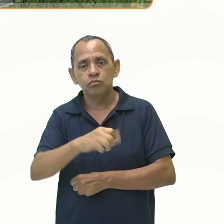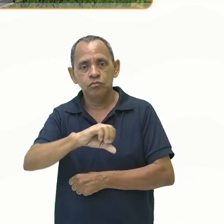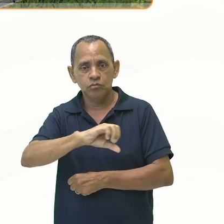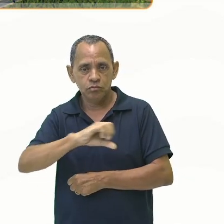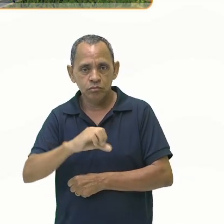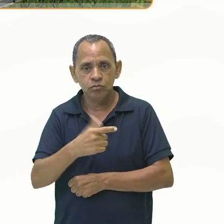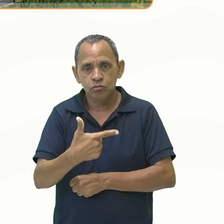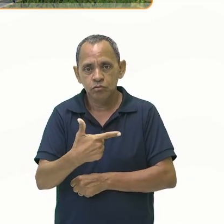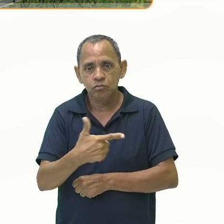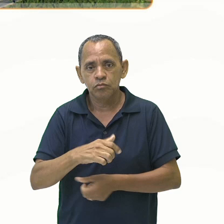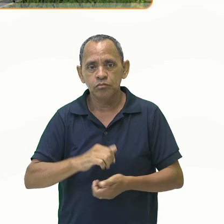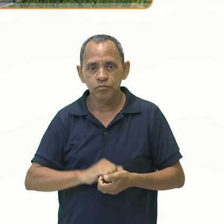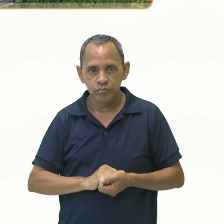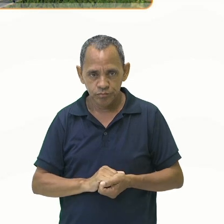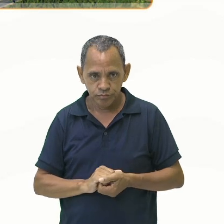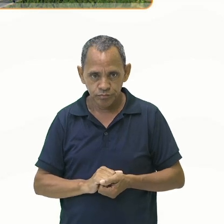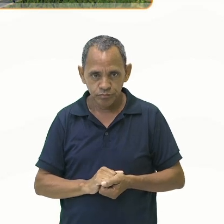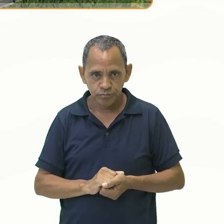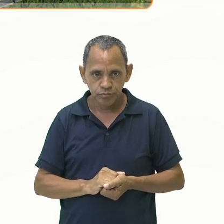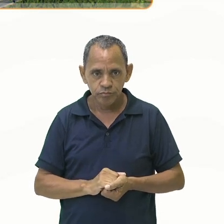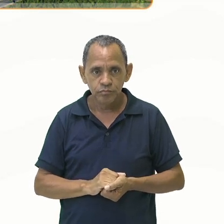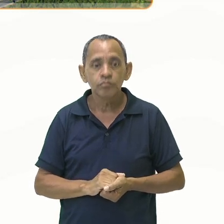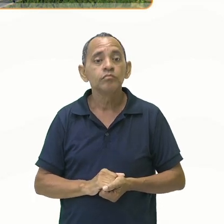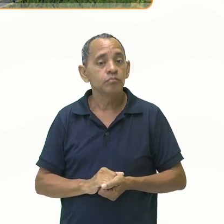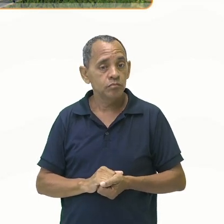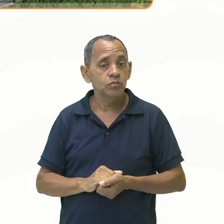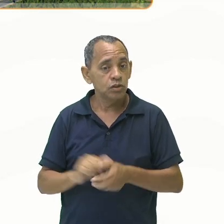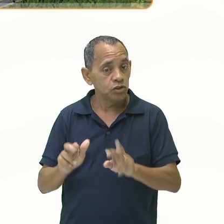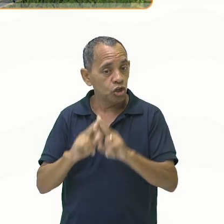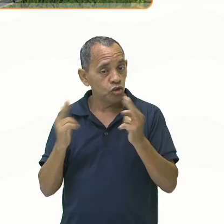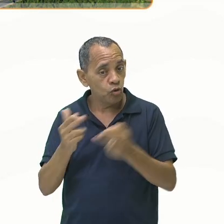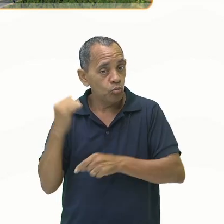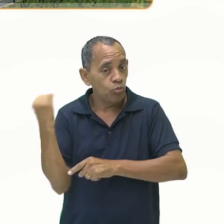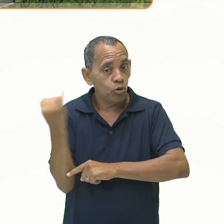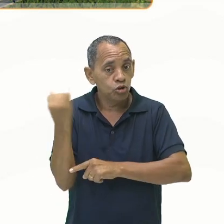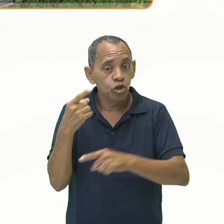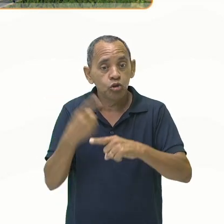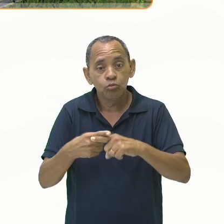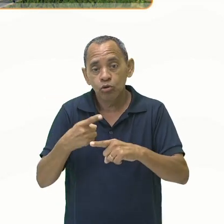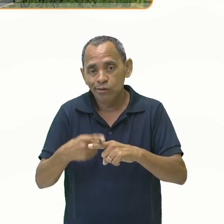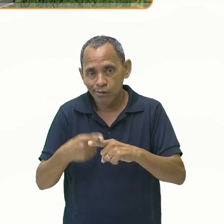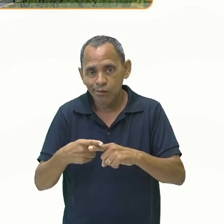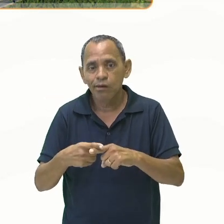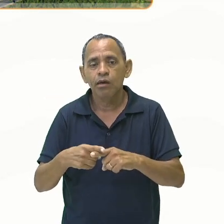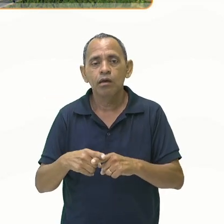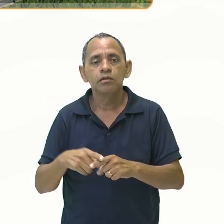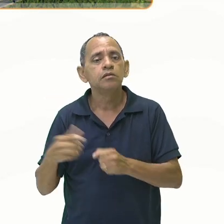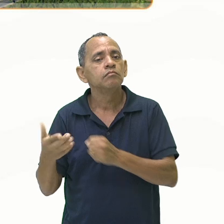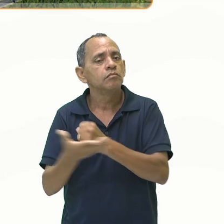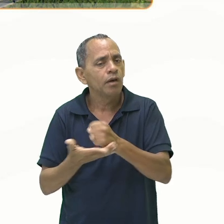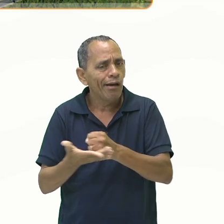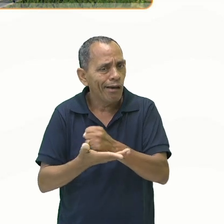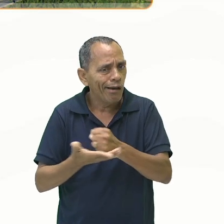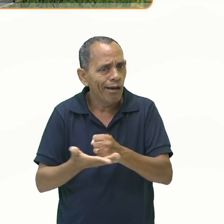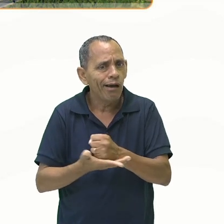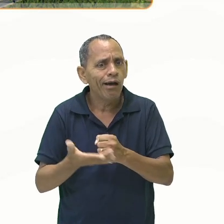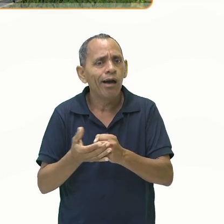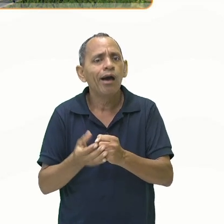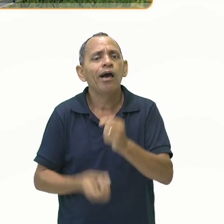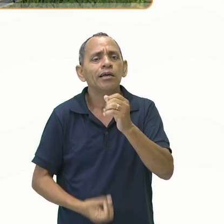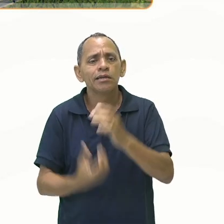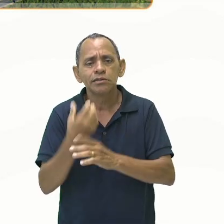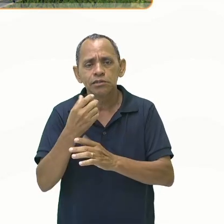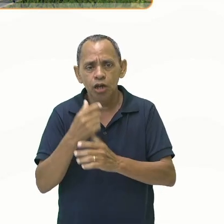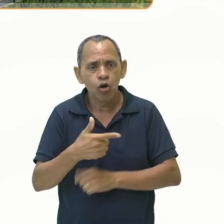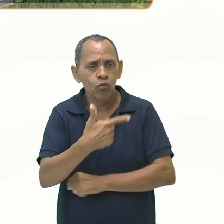aqui com a data, certo? Essa conferência foi importante porque foi a partir dela que a gente teve ali a criação dos